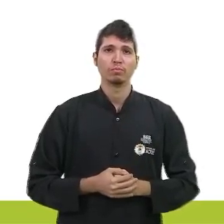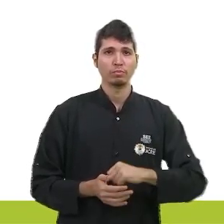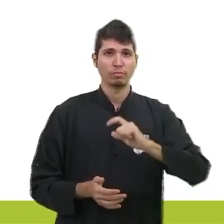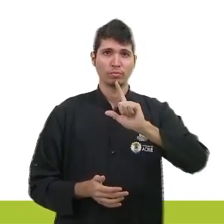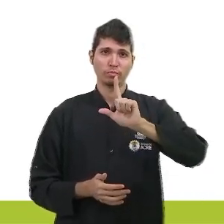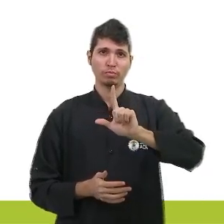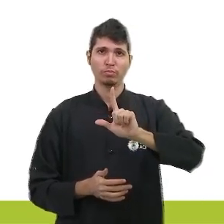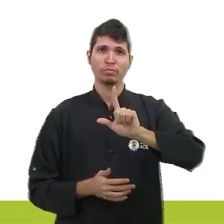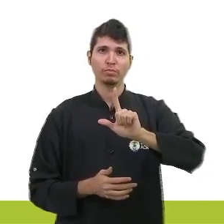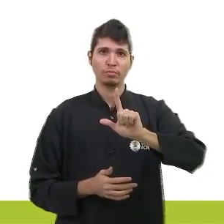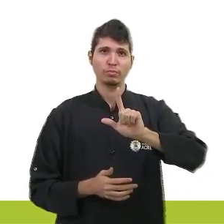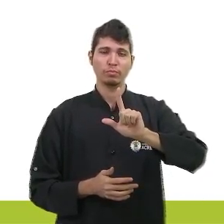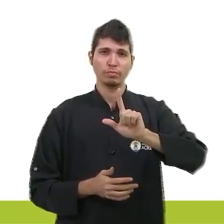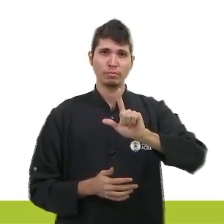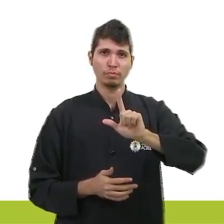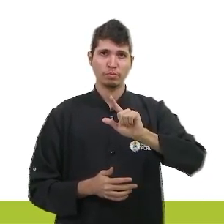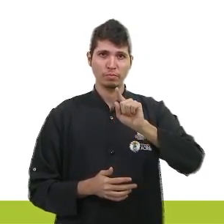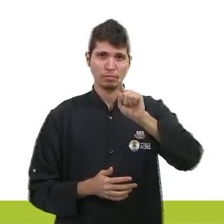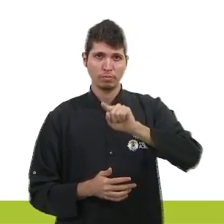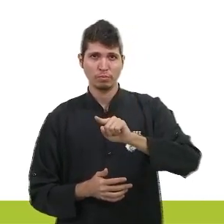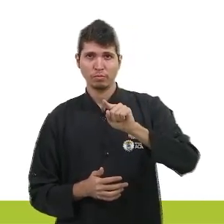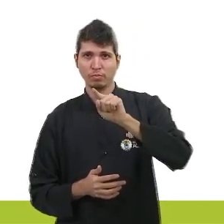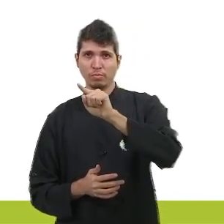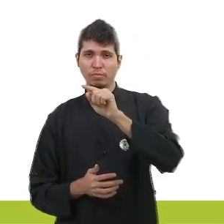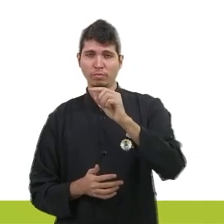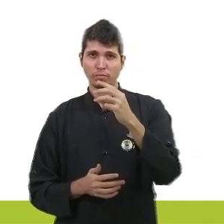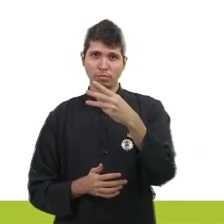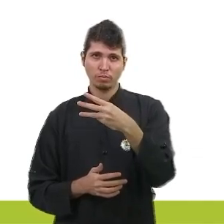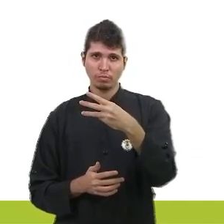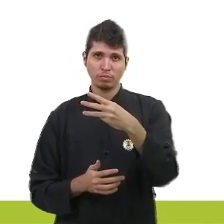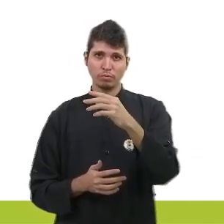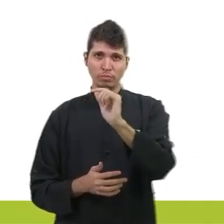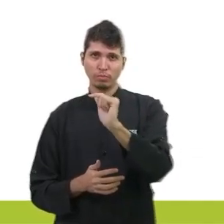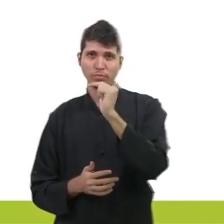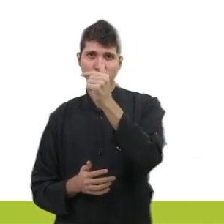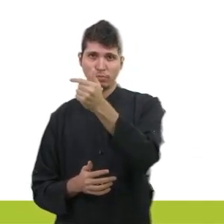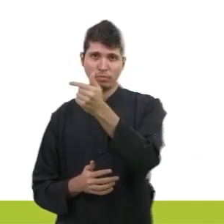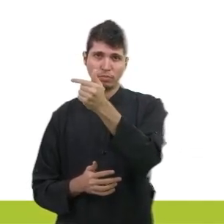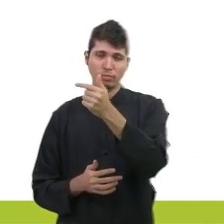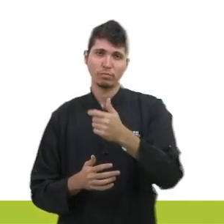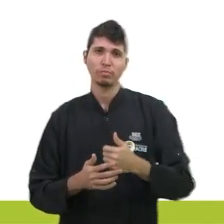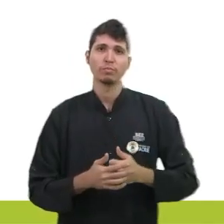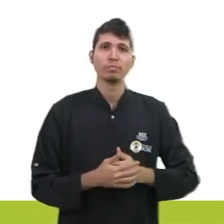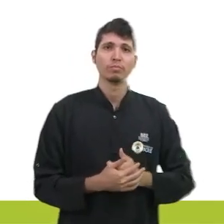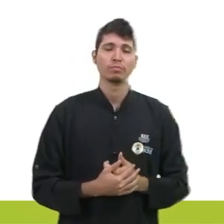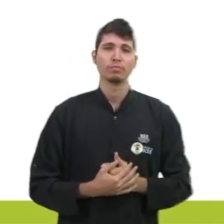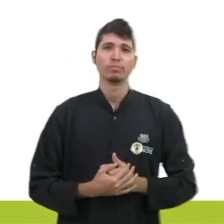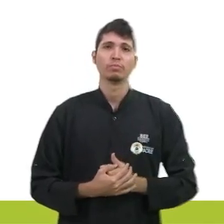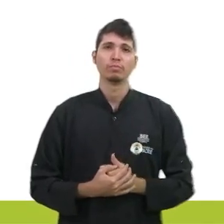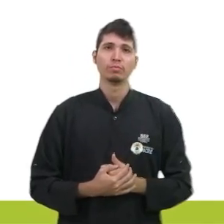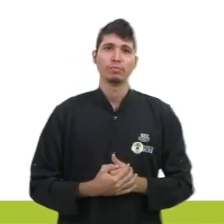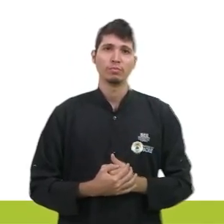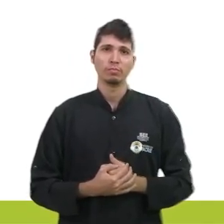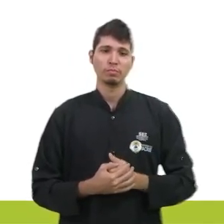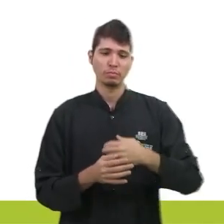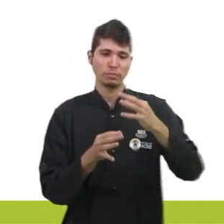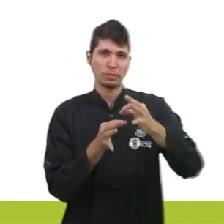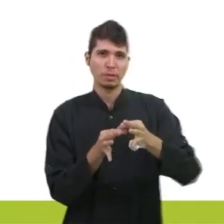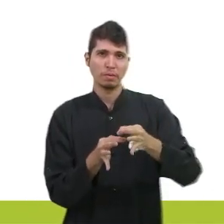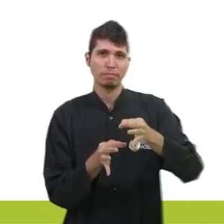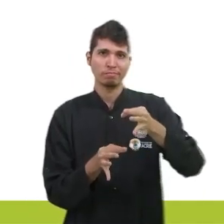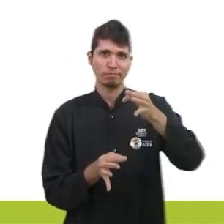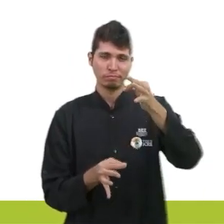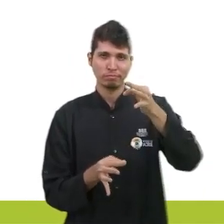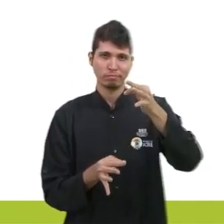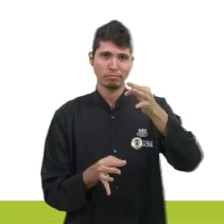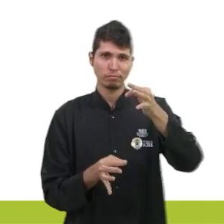L raiz de 3 sobre 2. Então, eu sei que essa altura mede esse valor